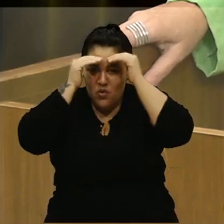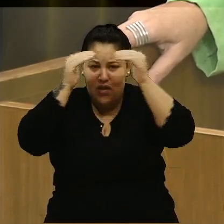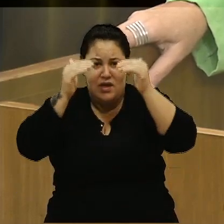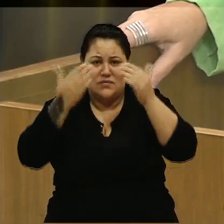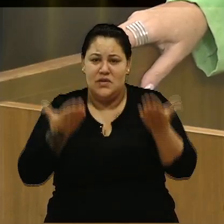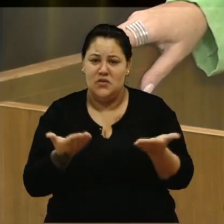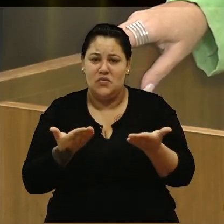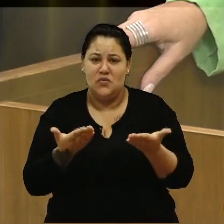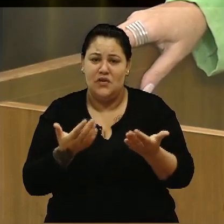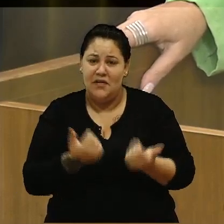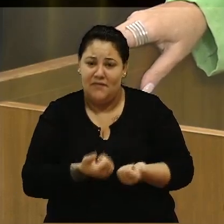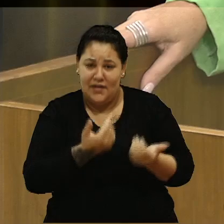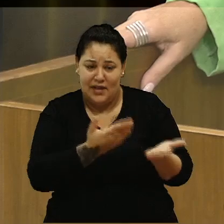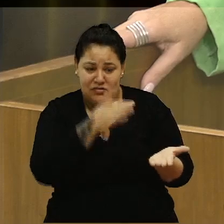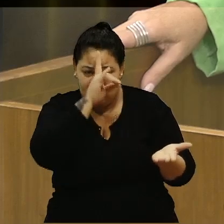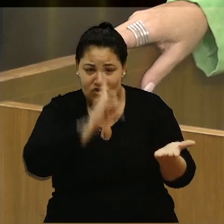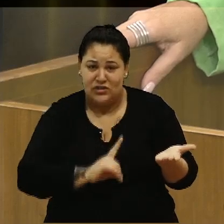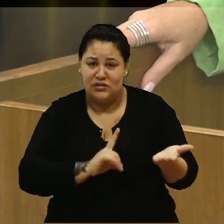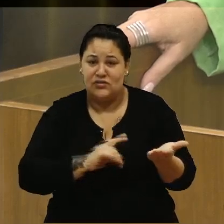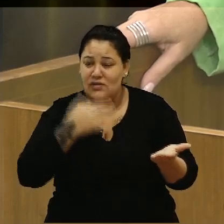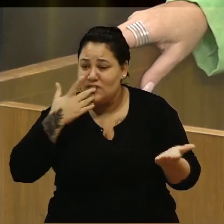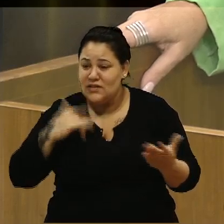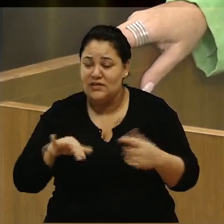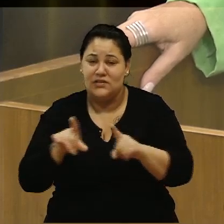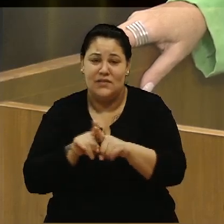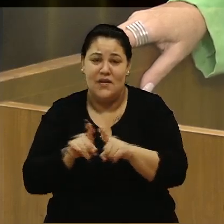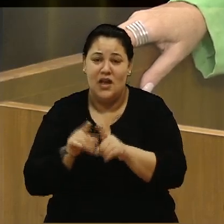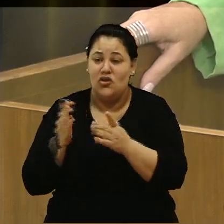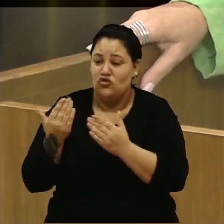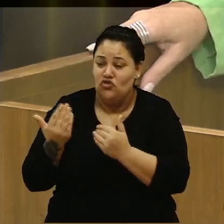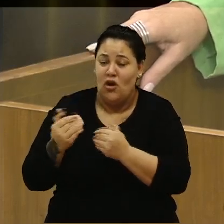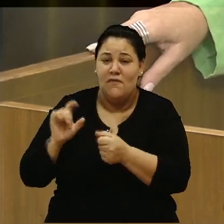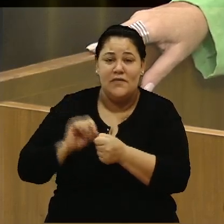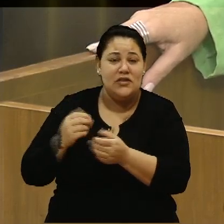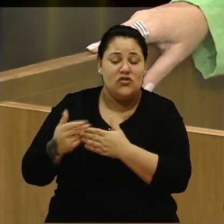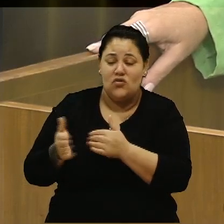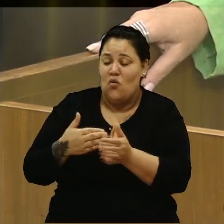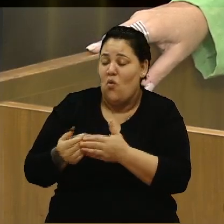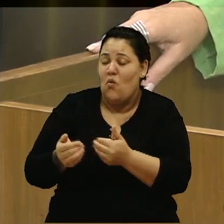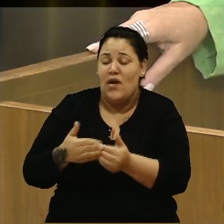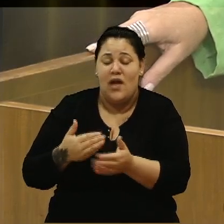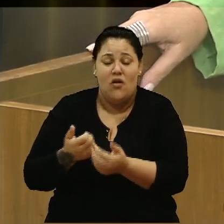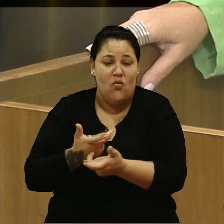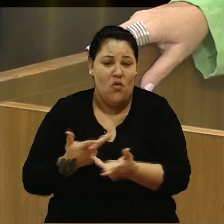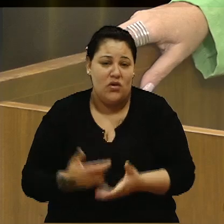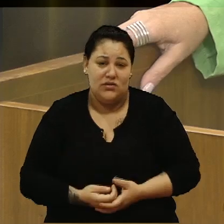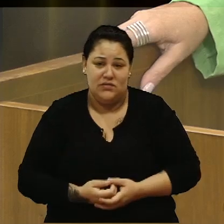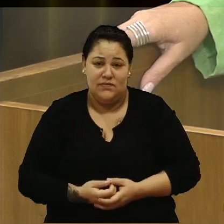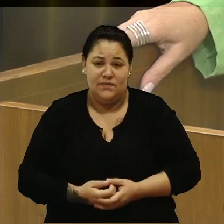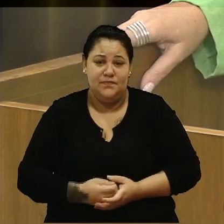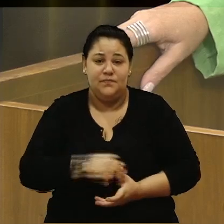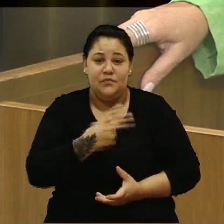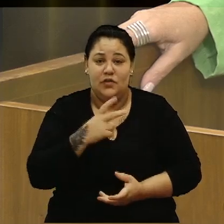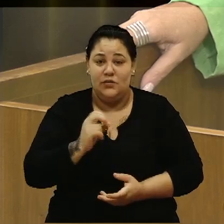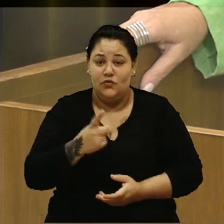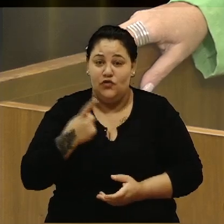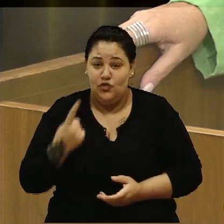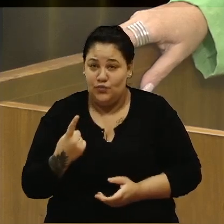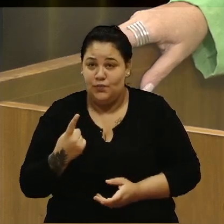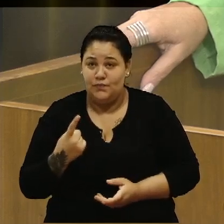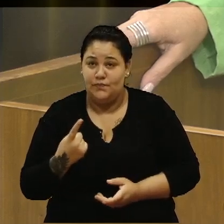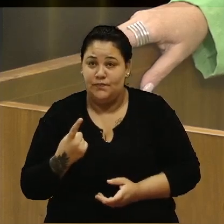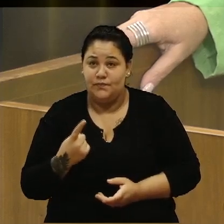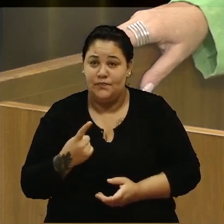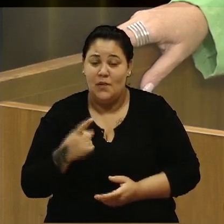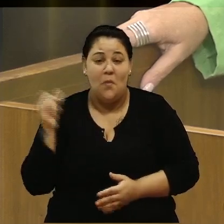dar direito a essas crianças e adolescentes fazerem isso. 2021